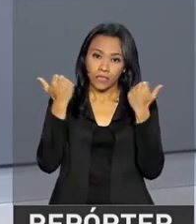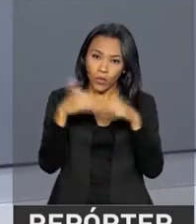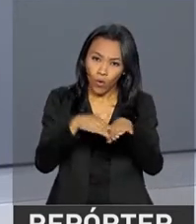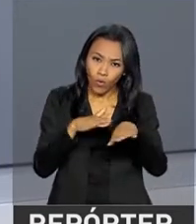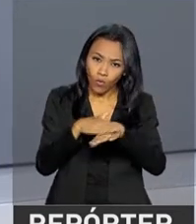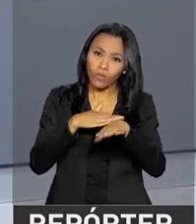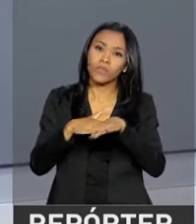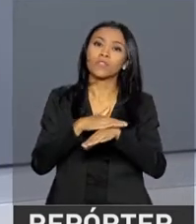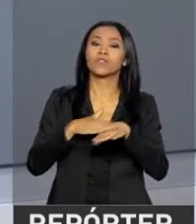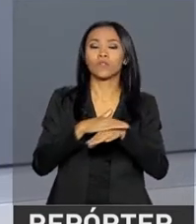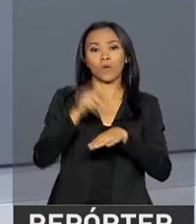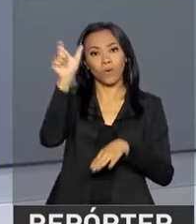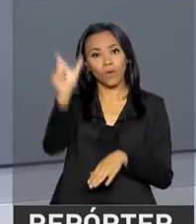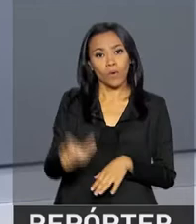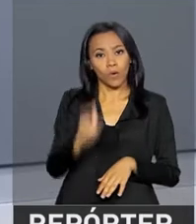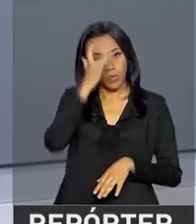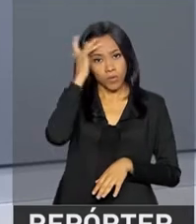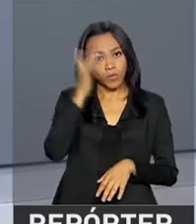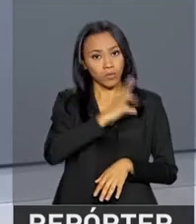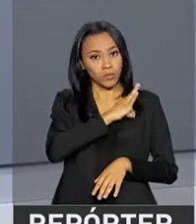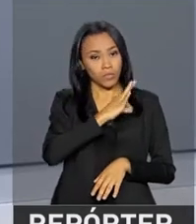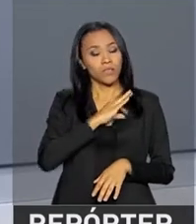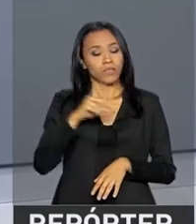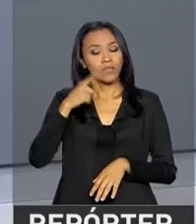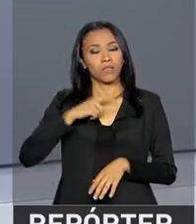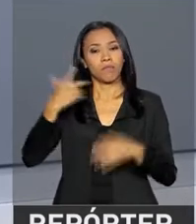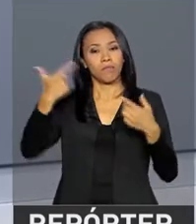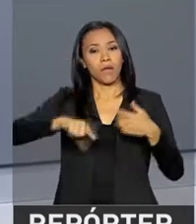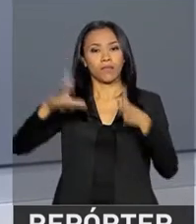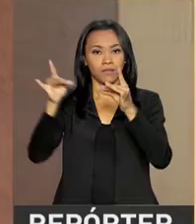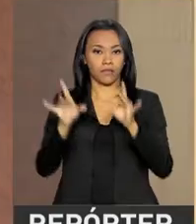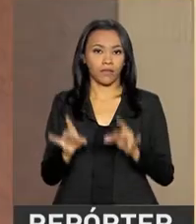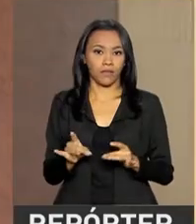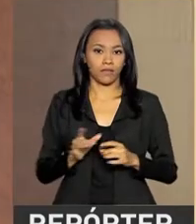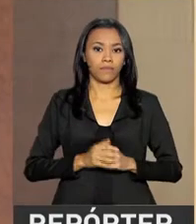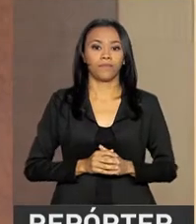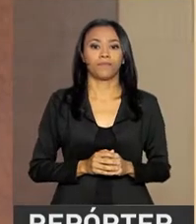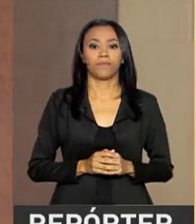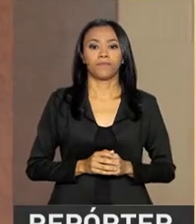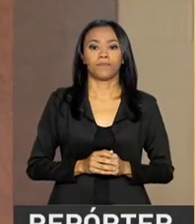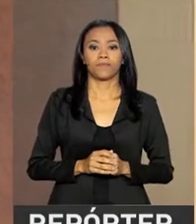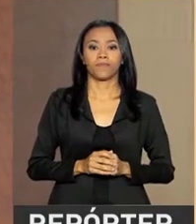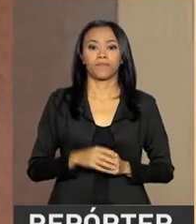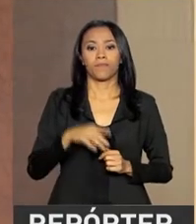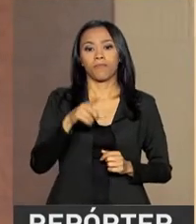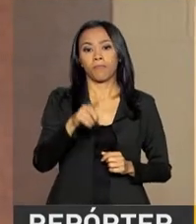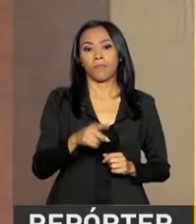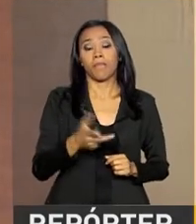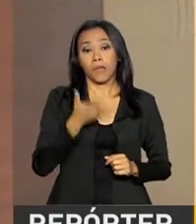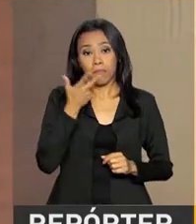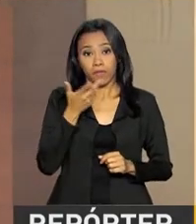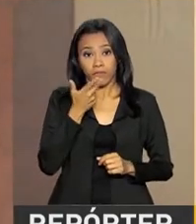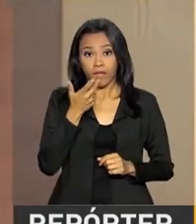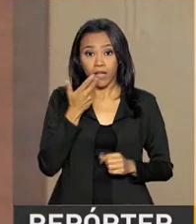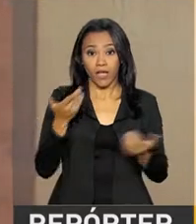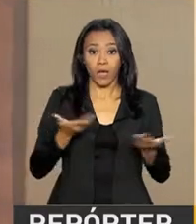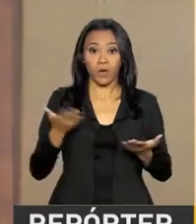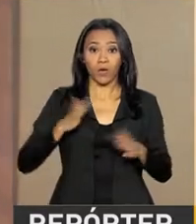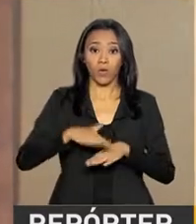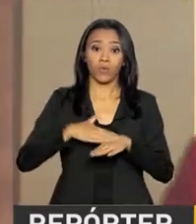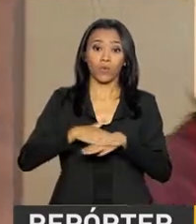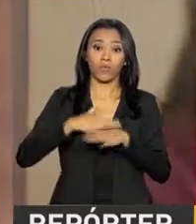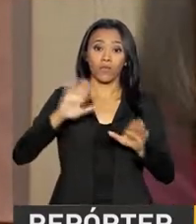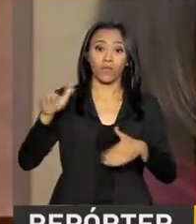porta voz da prf sobre a operação e traz os detalhes para falar sobre essa operação começa agora com diego